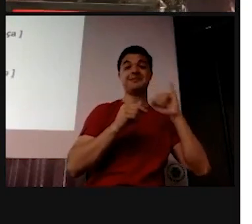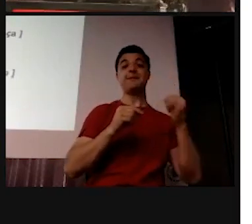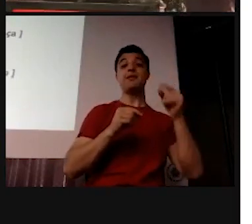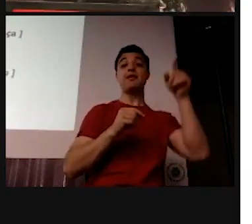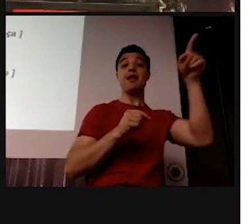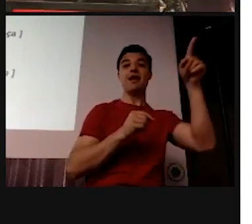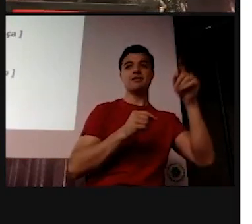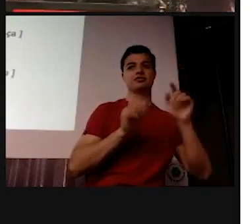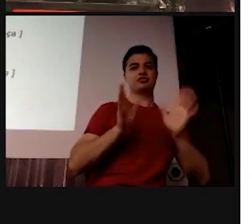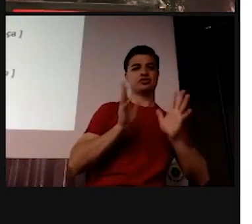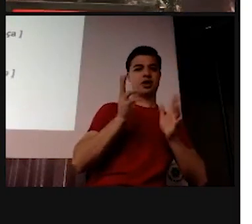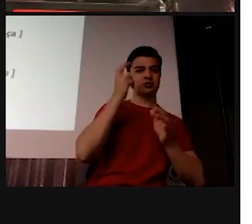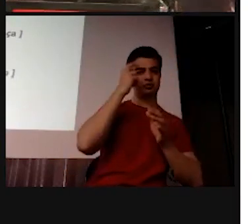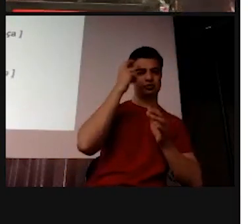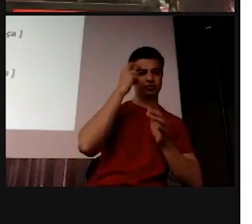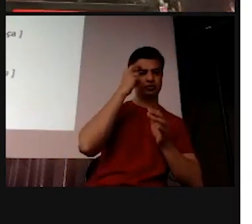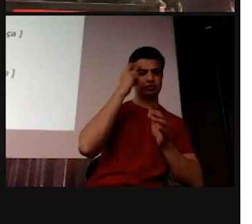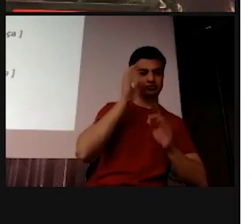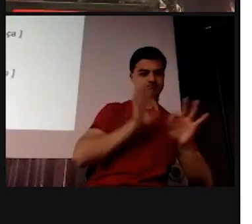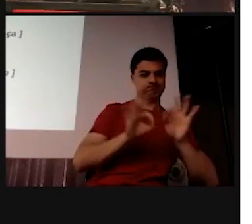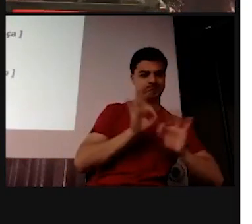Alguns.